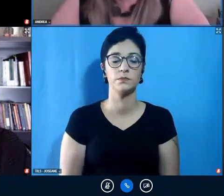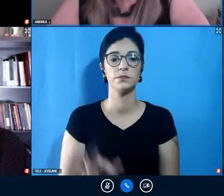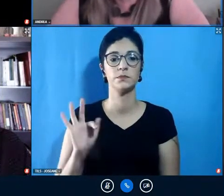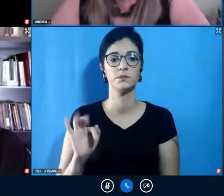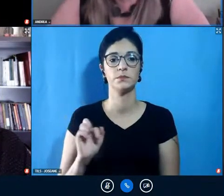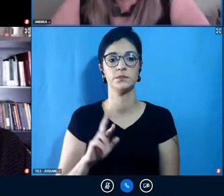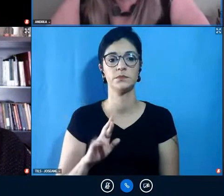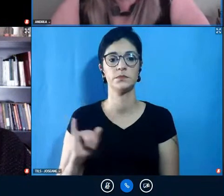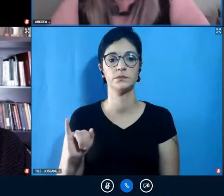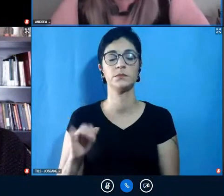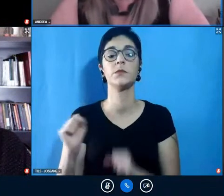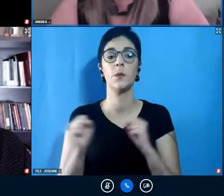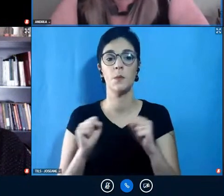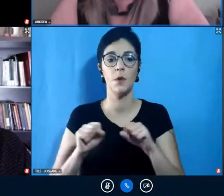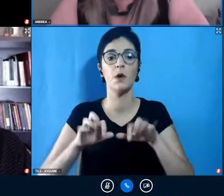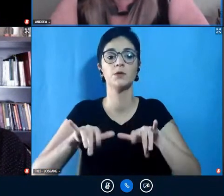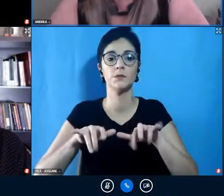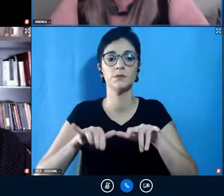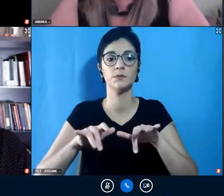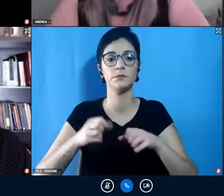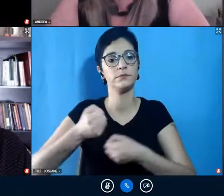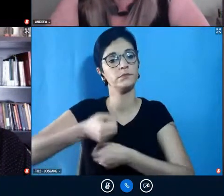Prefere fazer no chat a pergunta?